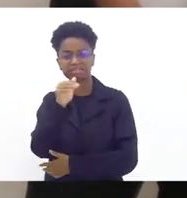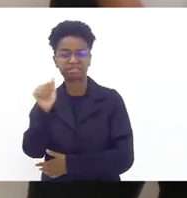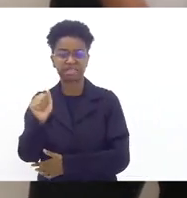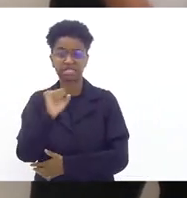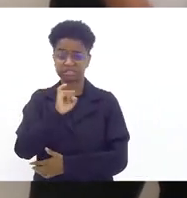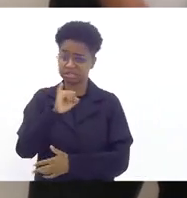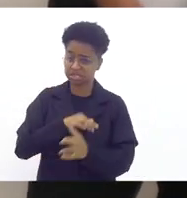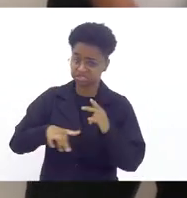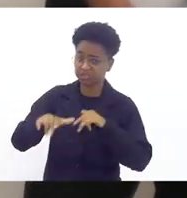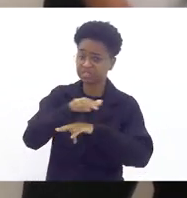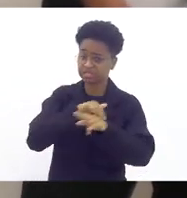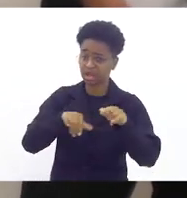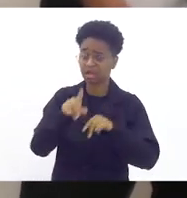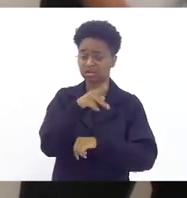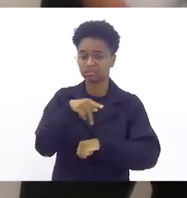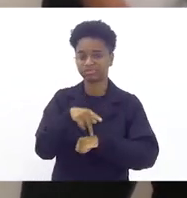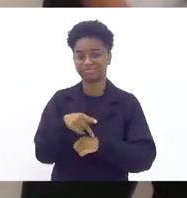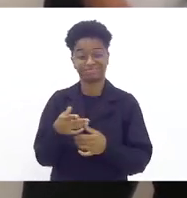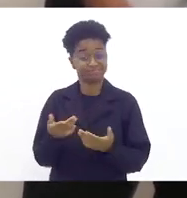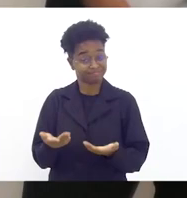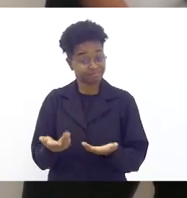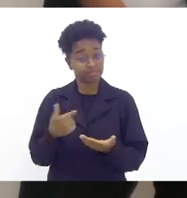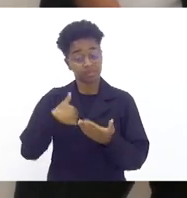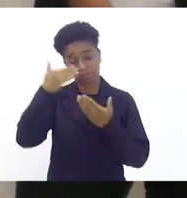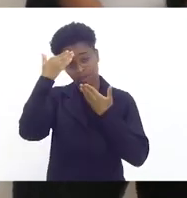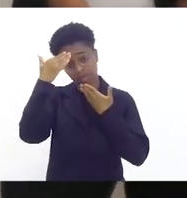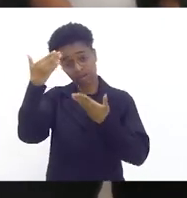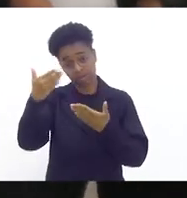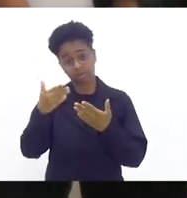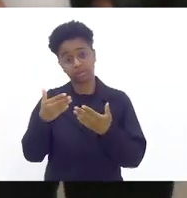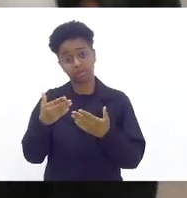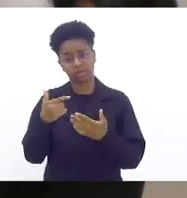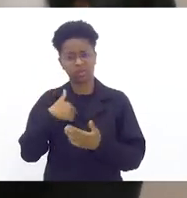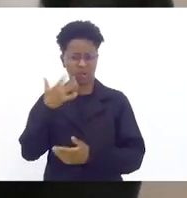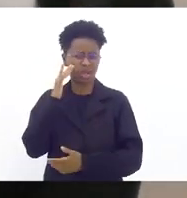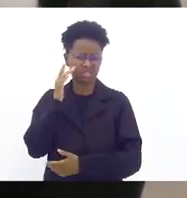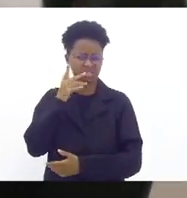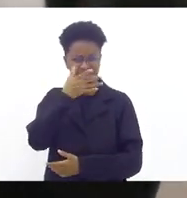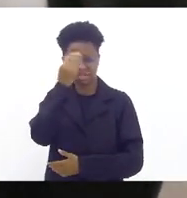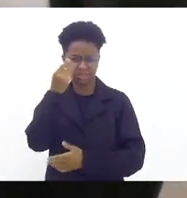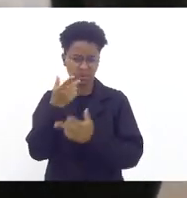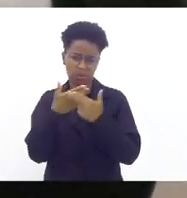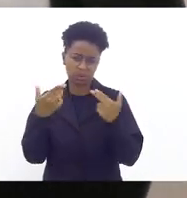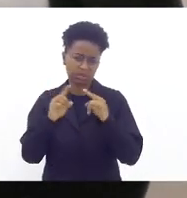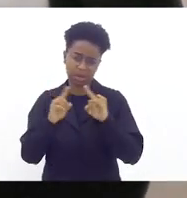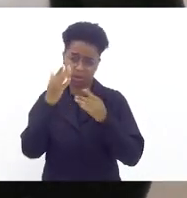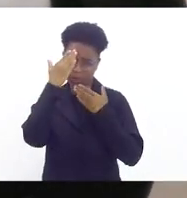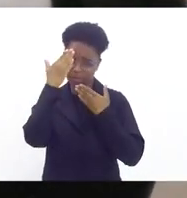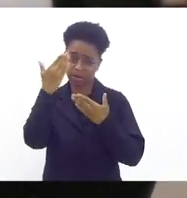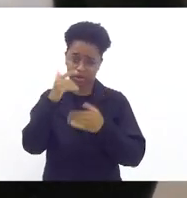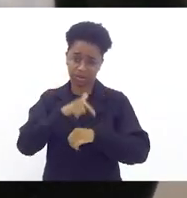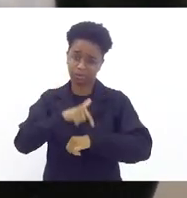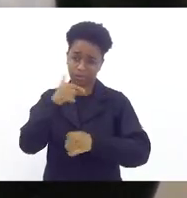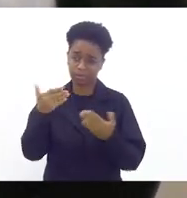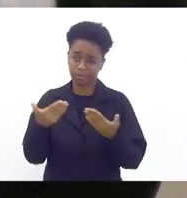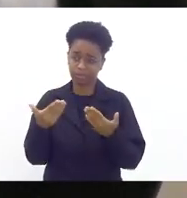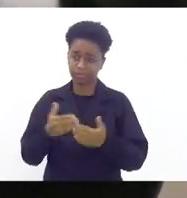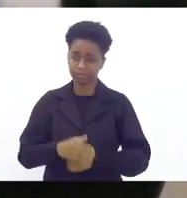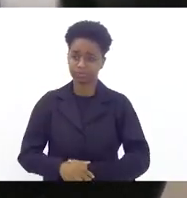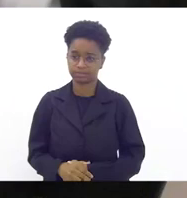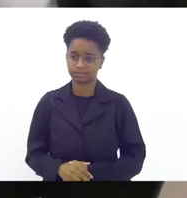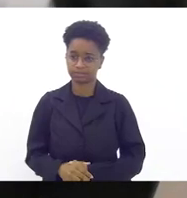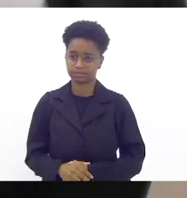tão diverso também esse país. Eu agradeço. Eu acho que eu esqueci algumas coisas demais. Obrigada por esse momento. ótimo. Está ótimo.